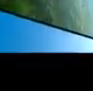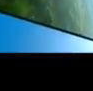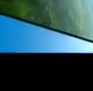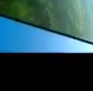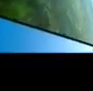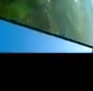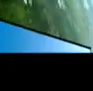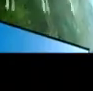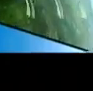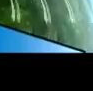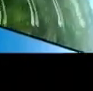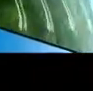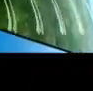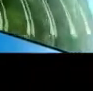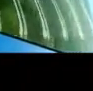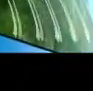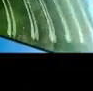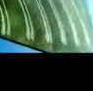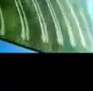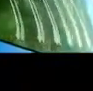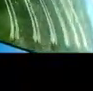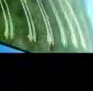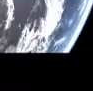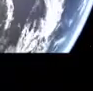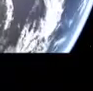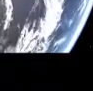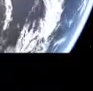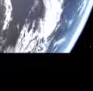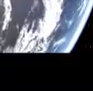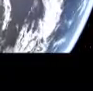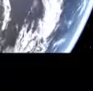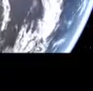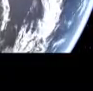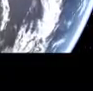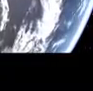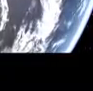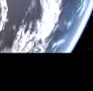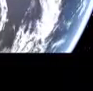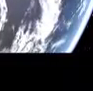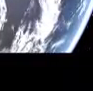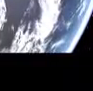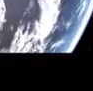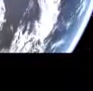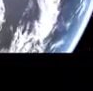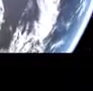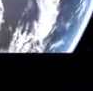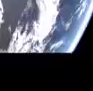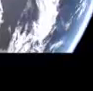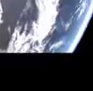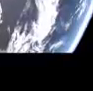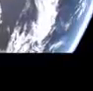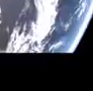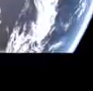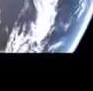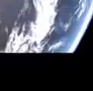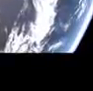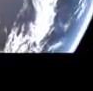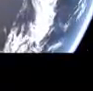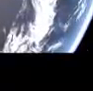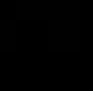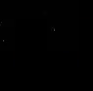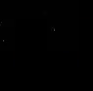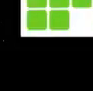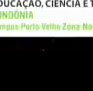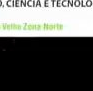Atenção Polos EAD. Após o top de 5 segundos, mais educação, ciência e tecnologia no